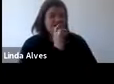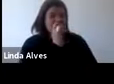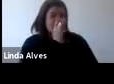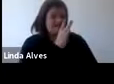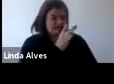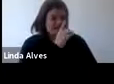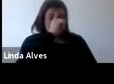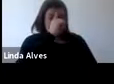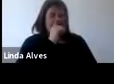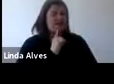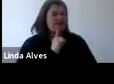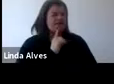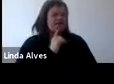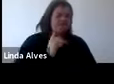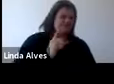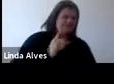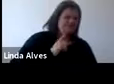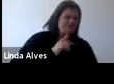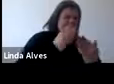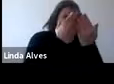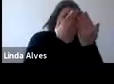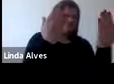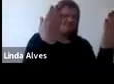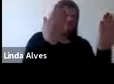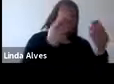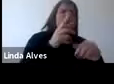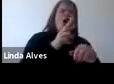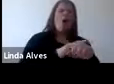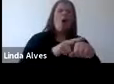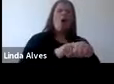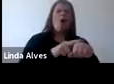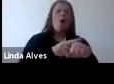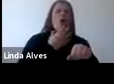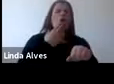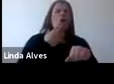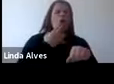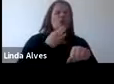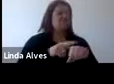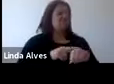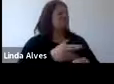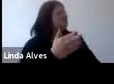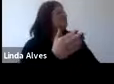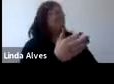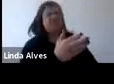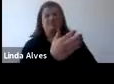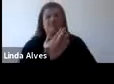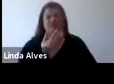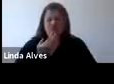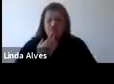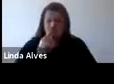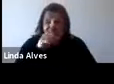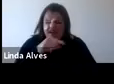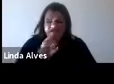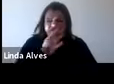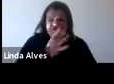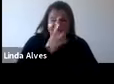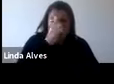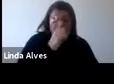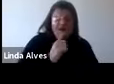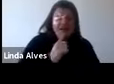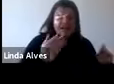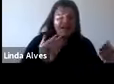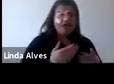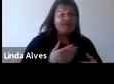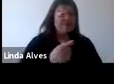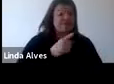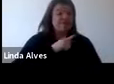roxa. Já criou um problema na minha cabeça. Mas esse programa foi lançado pelo